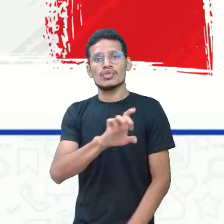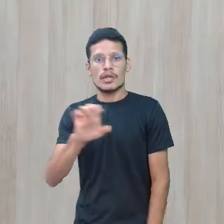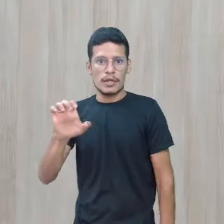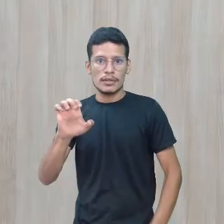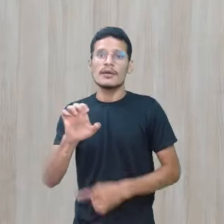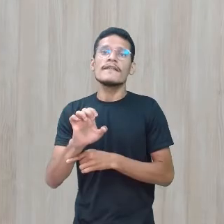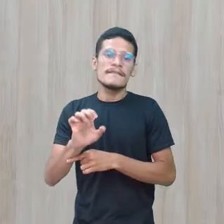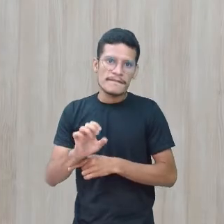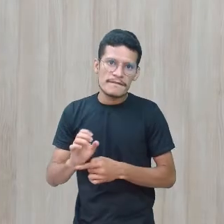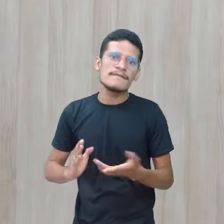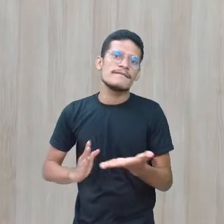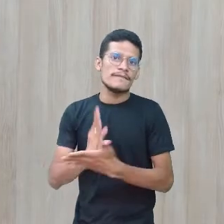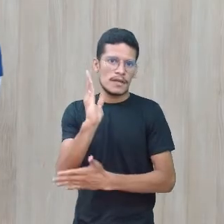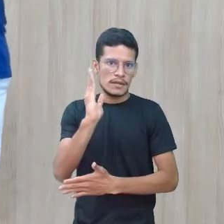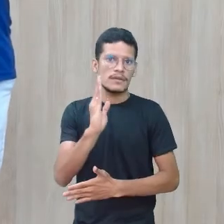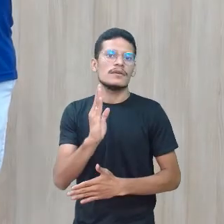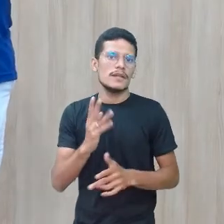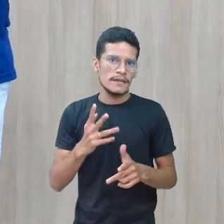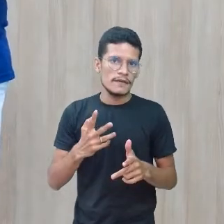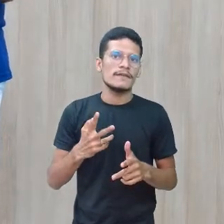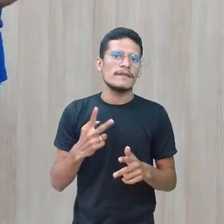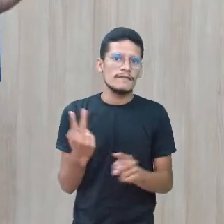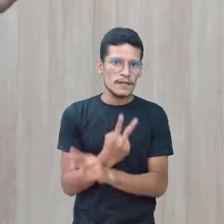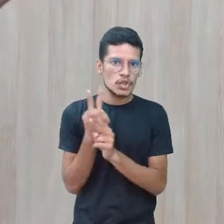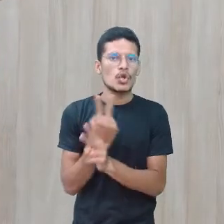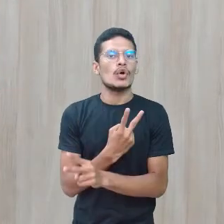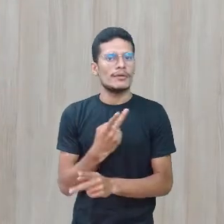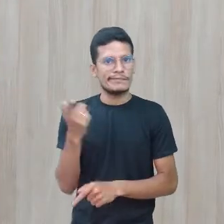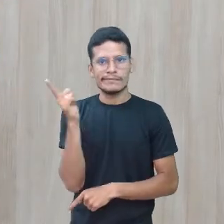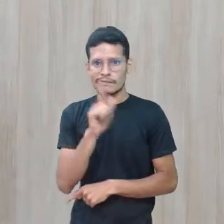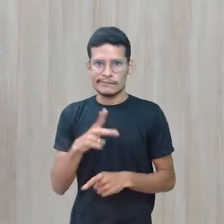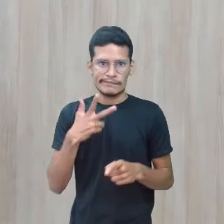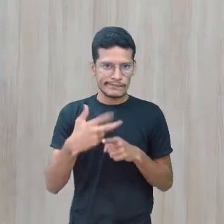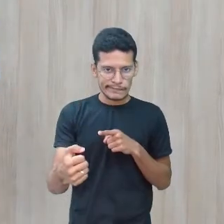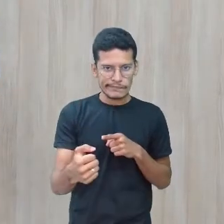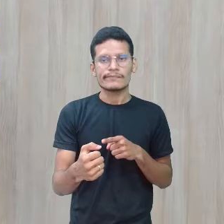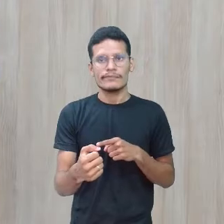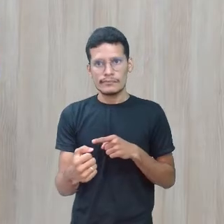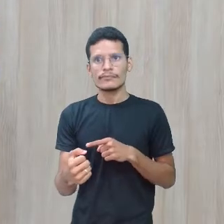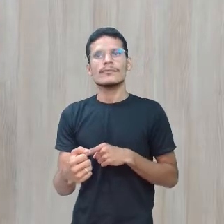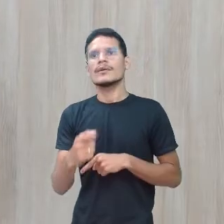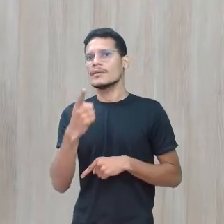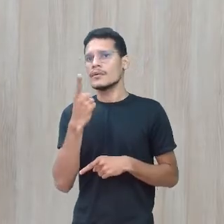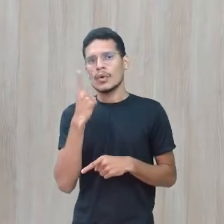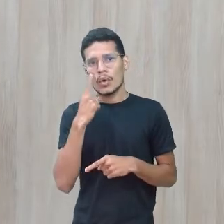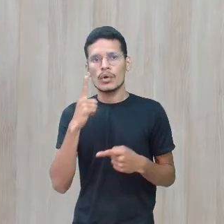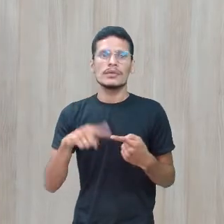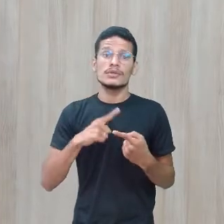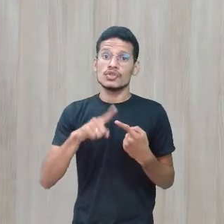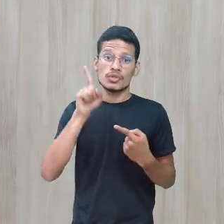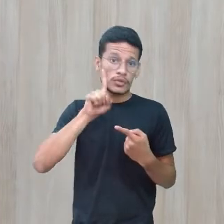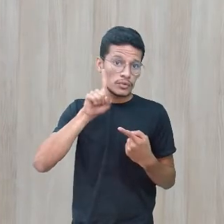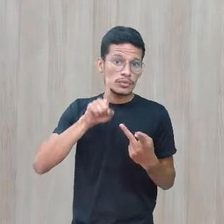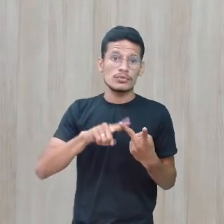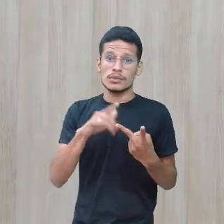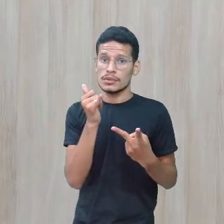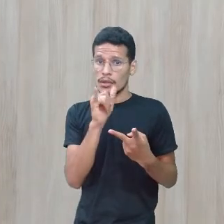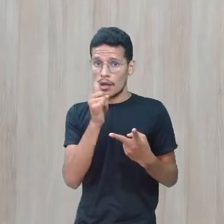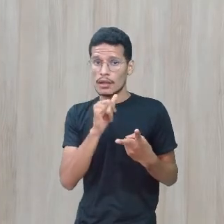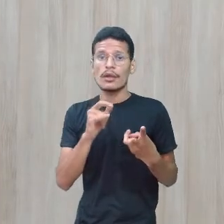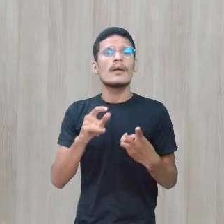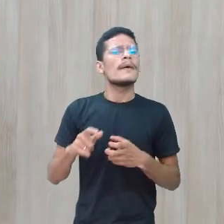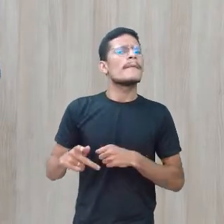saem vitoriosos, né, nas eleições, né, nacionais. Então, vejam, Estados Unidos, Itália, né, então esses países,